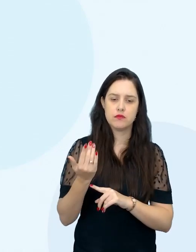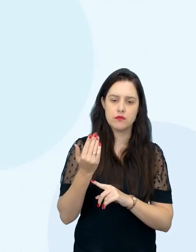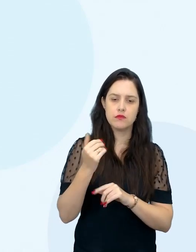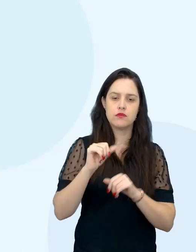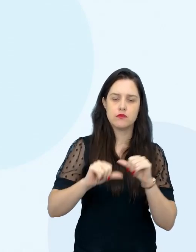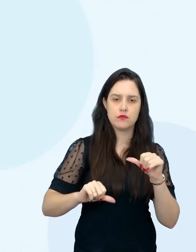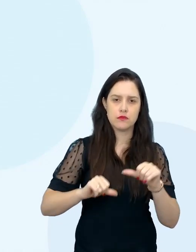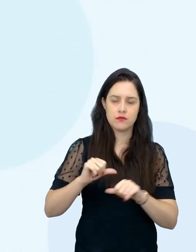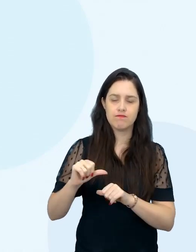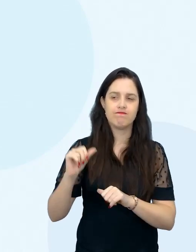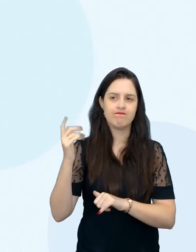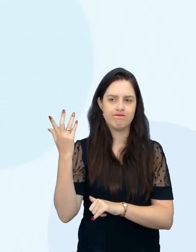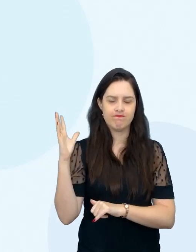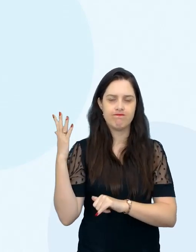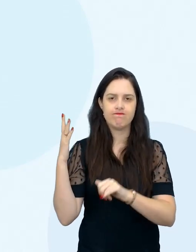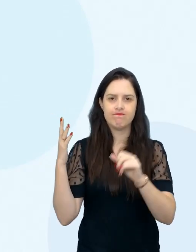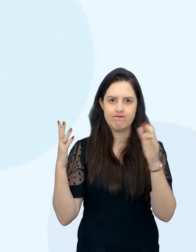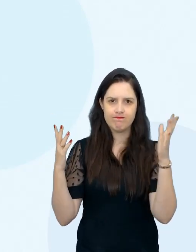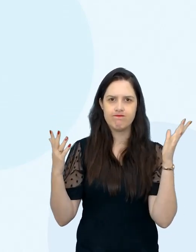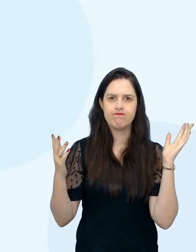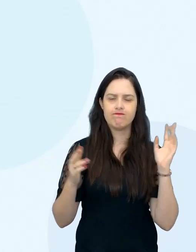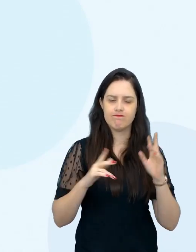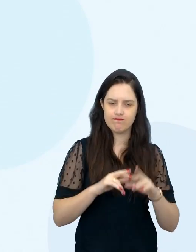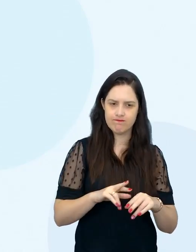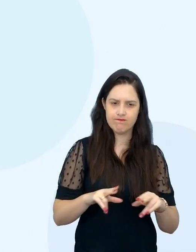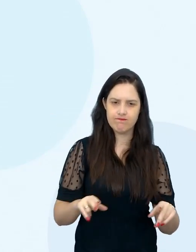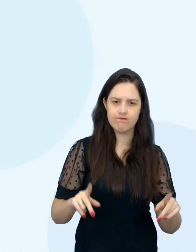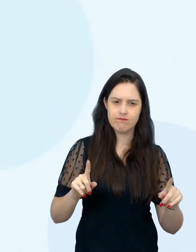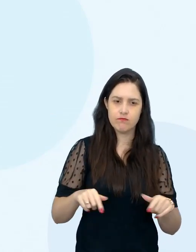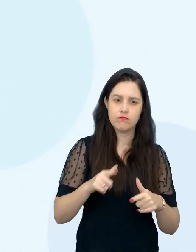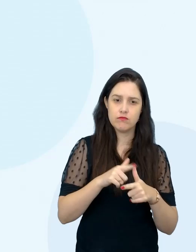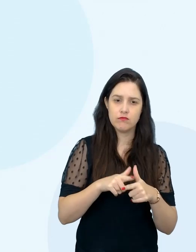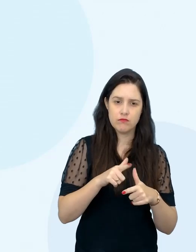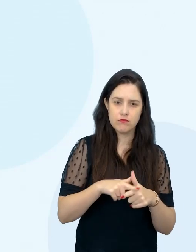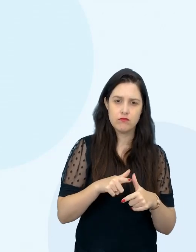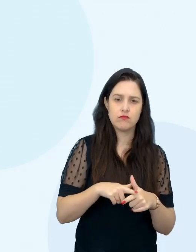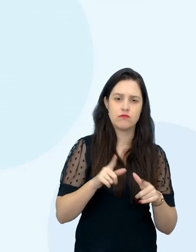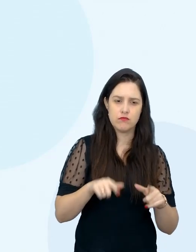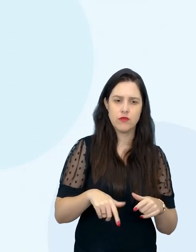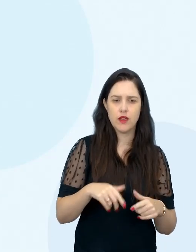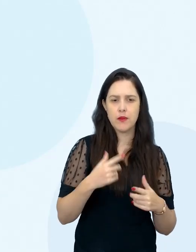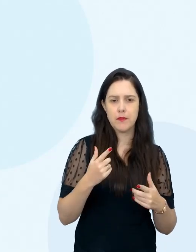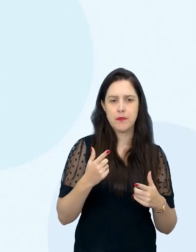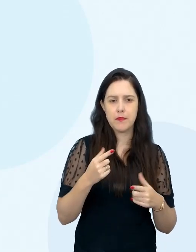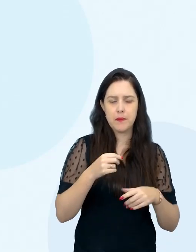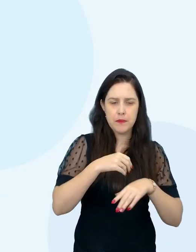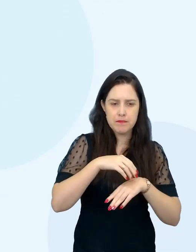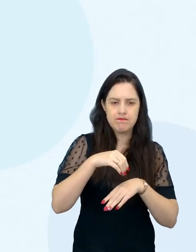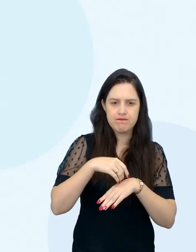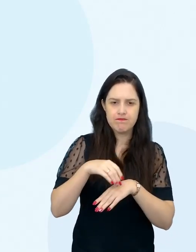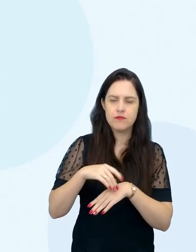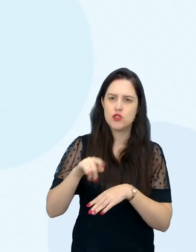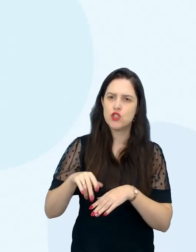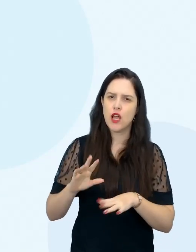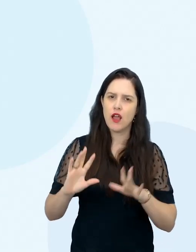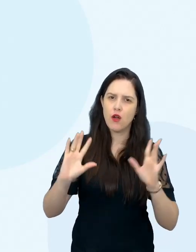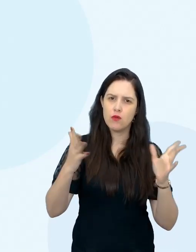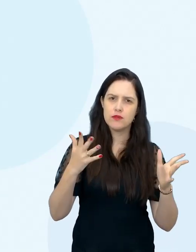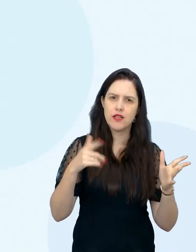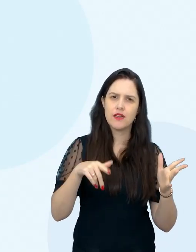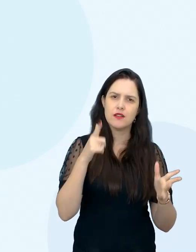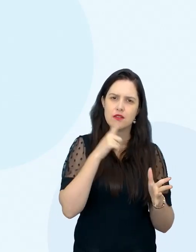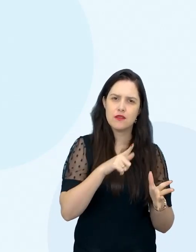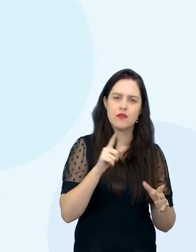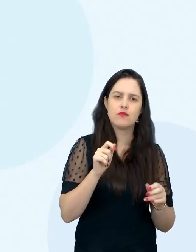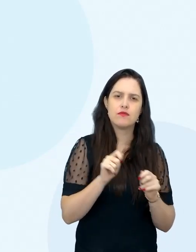a mudança na paisagem. Observem que todos esses problemas são problemas reais, certo? São problemas que acontecem realmente, então que